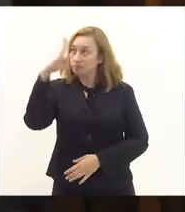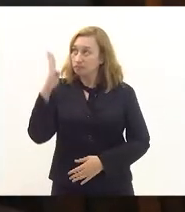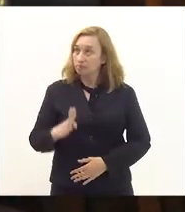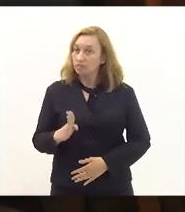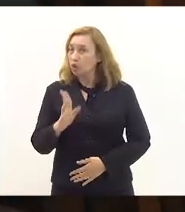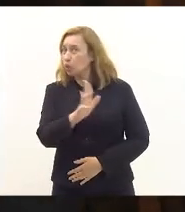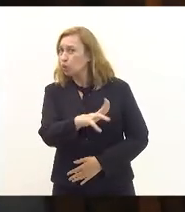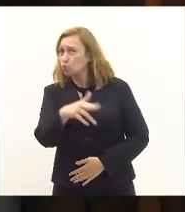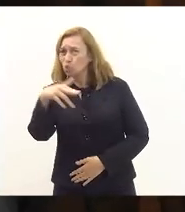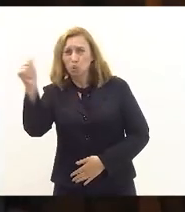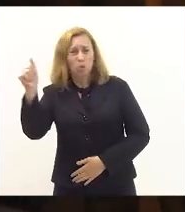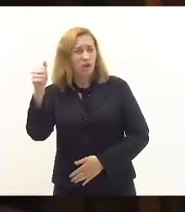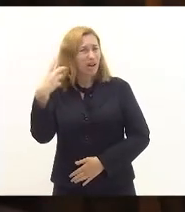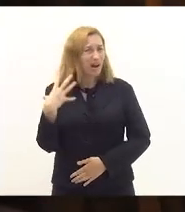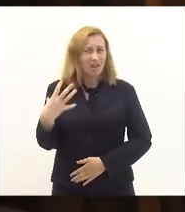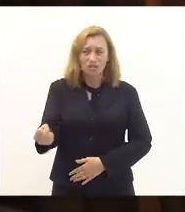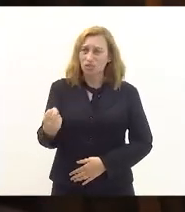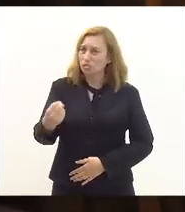Nunca admitiu